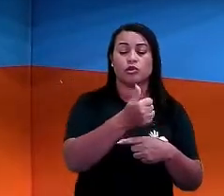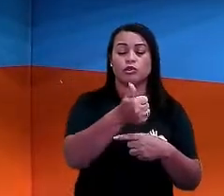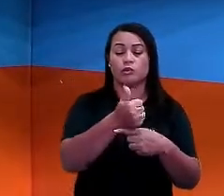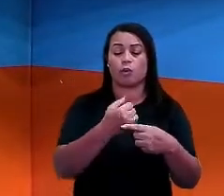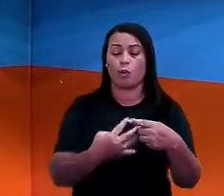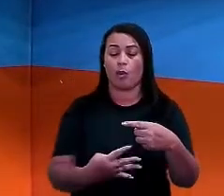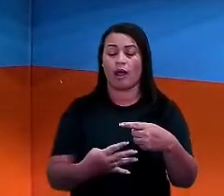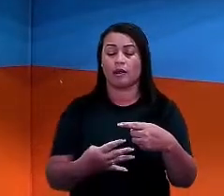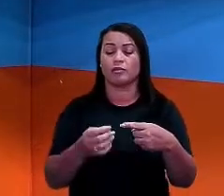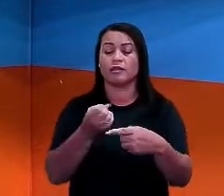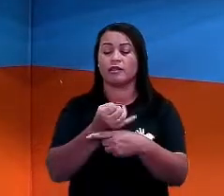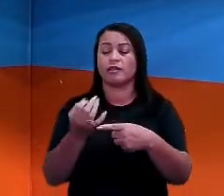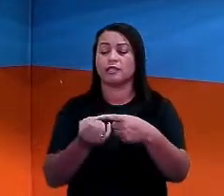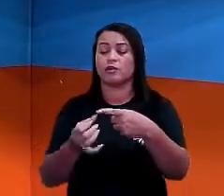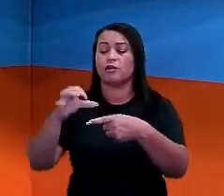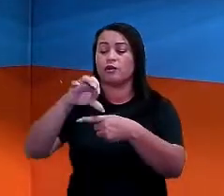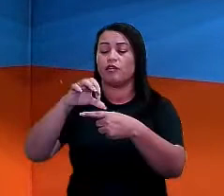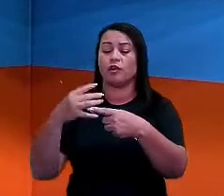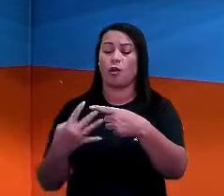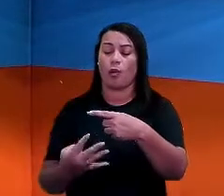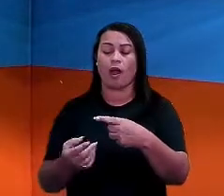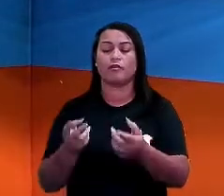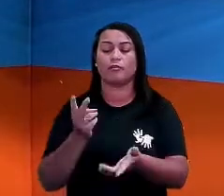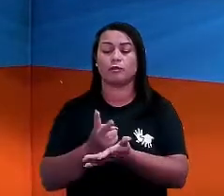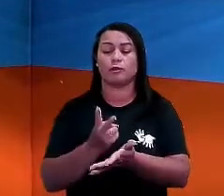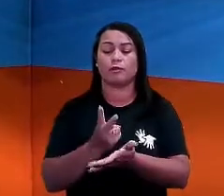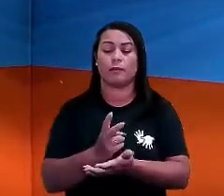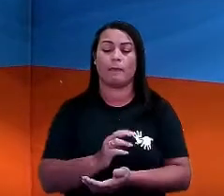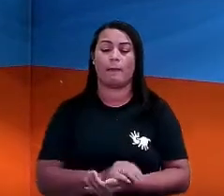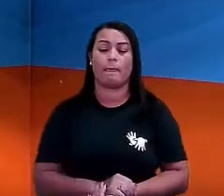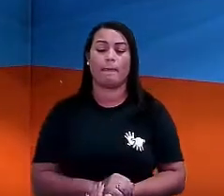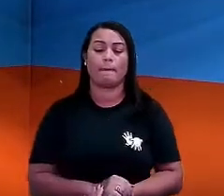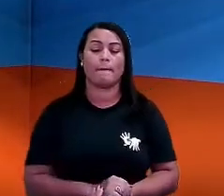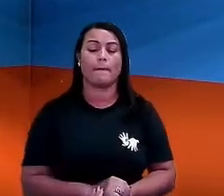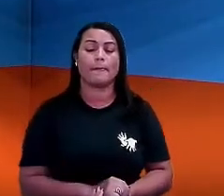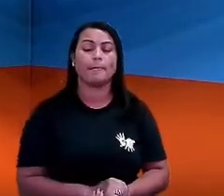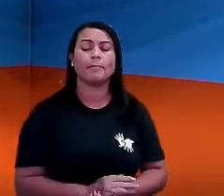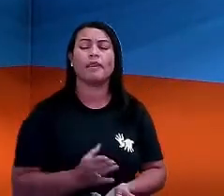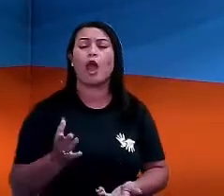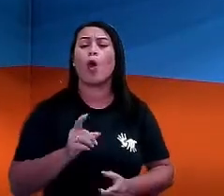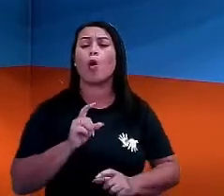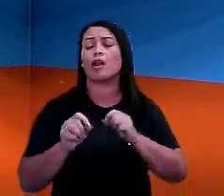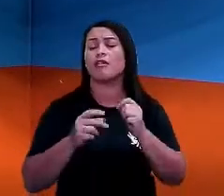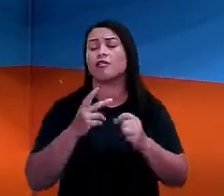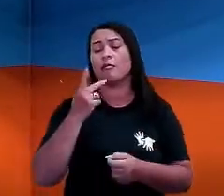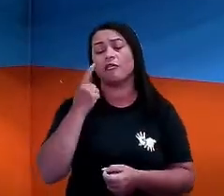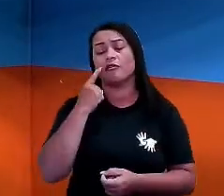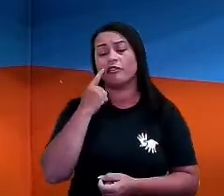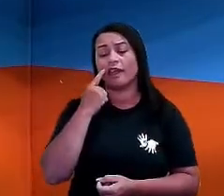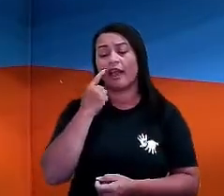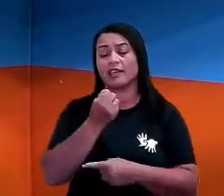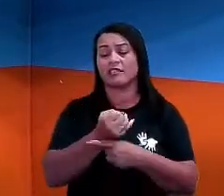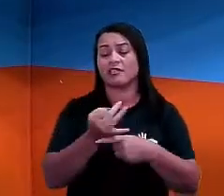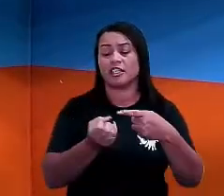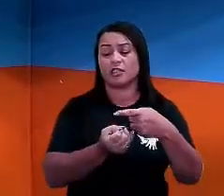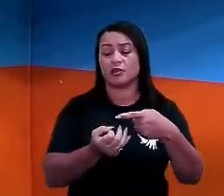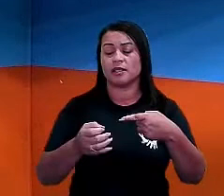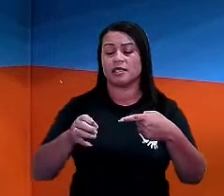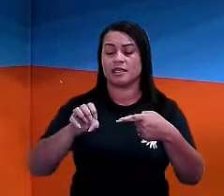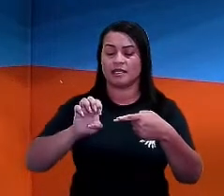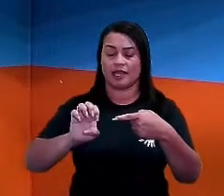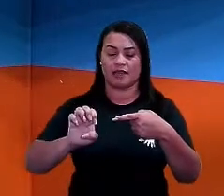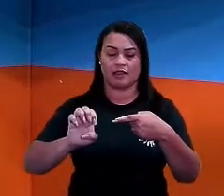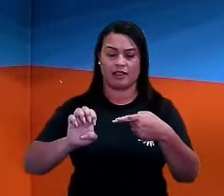tá certo? Vamos continuar. Agora a gente vai fazer frações